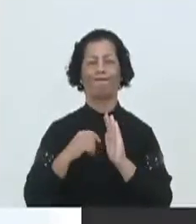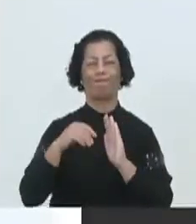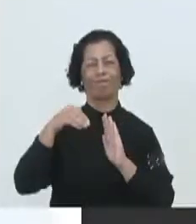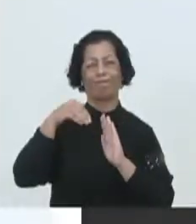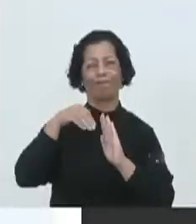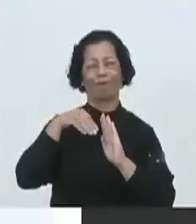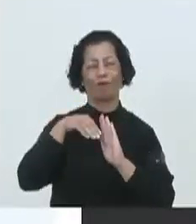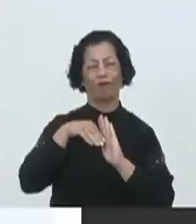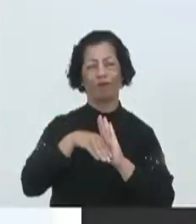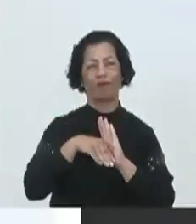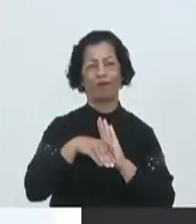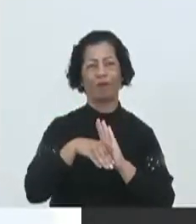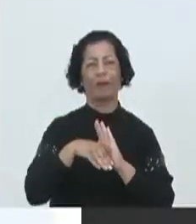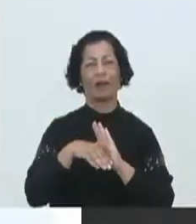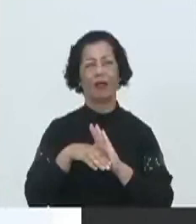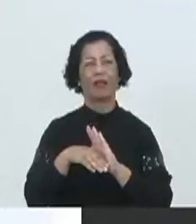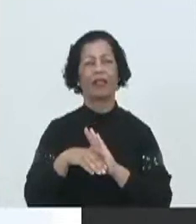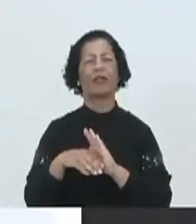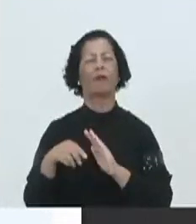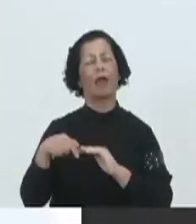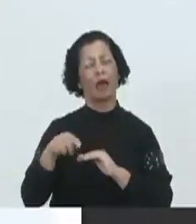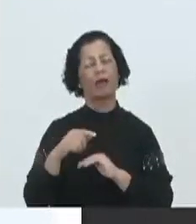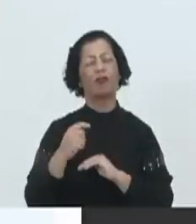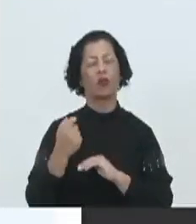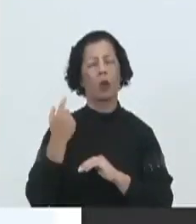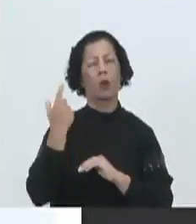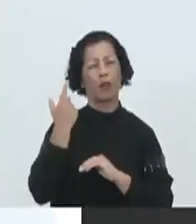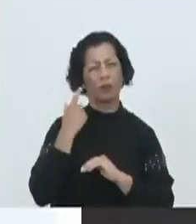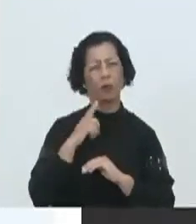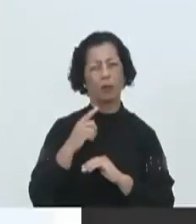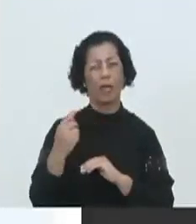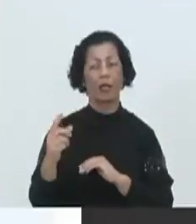gente tem disponibilidade de caixa suficiente para